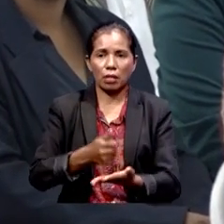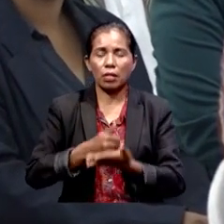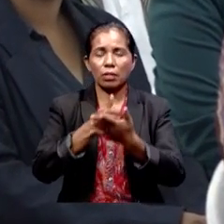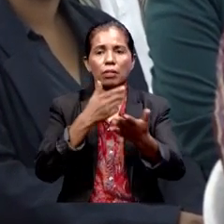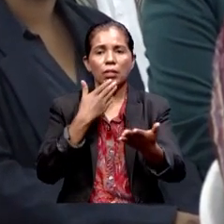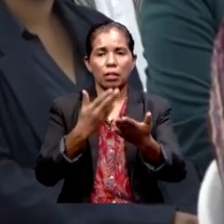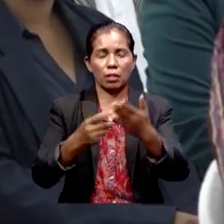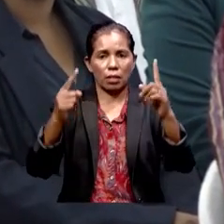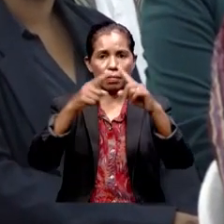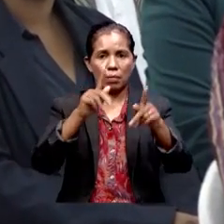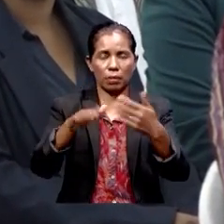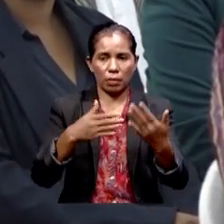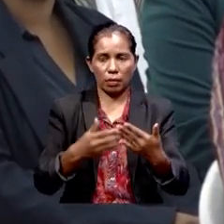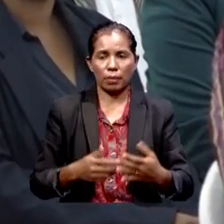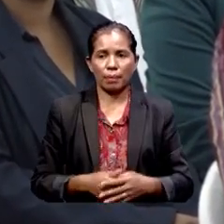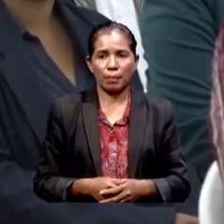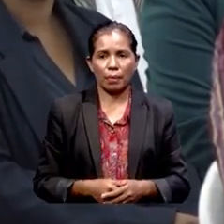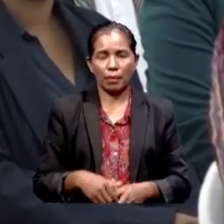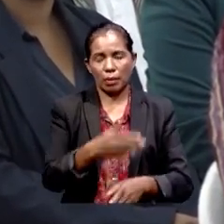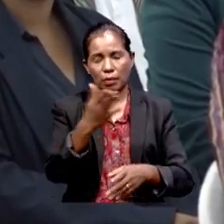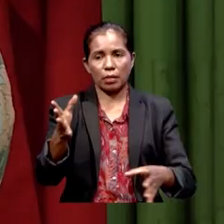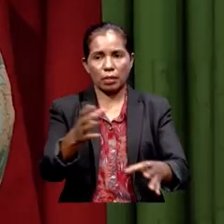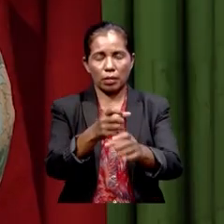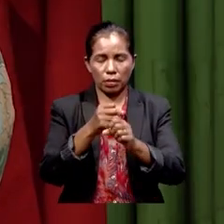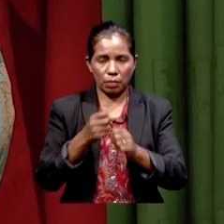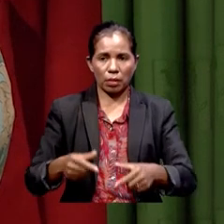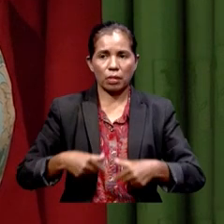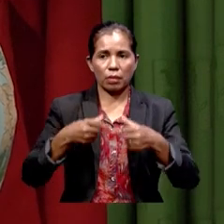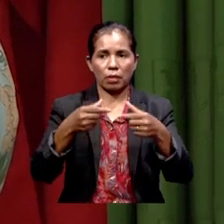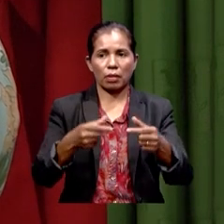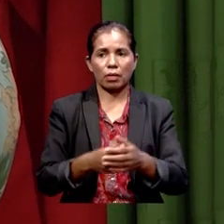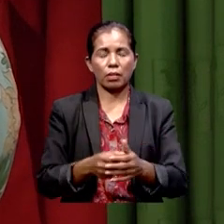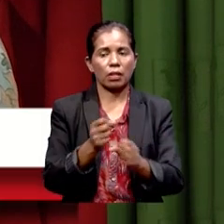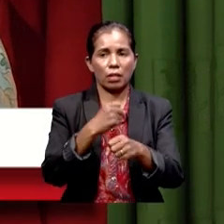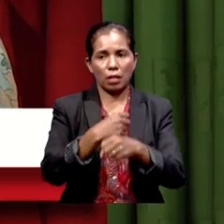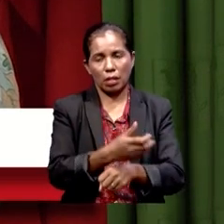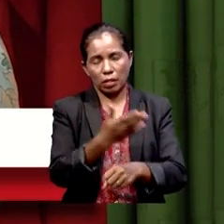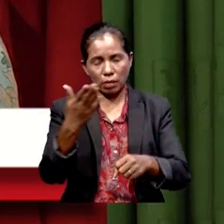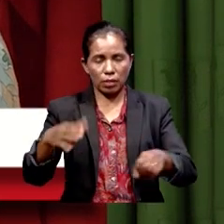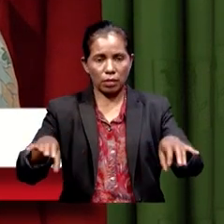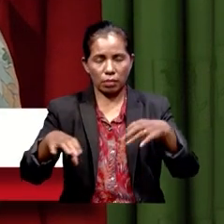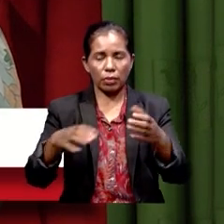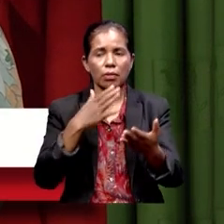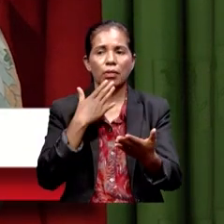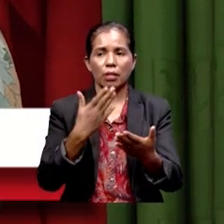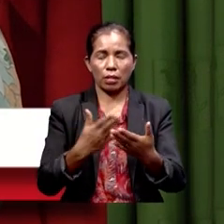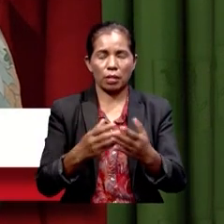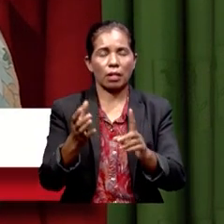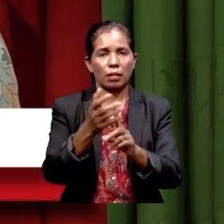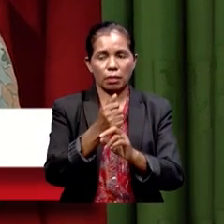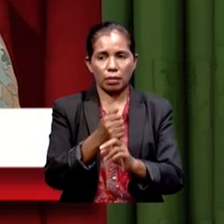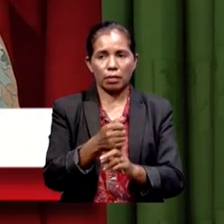no dia, para povo. Então, Sira, foi em cima o termo de entrega. Se halau itu bosen nak kenar hodia, kar